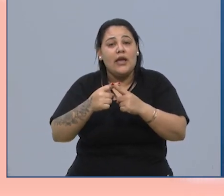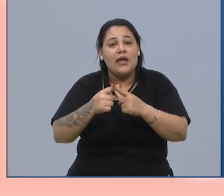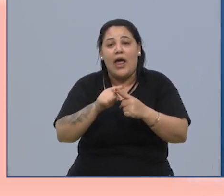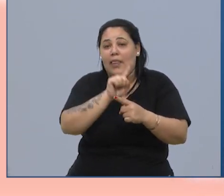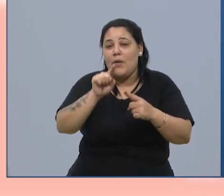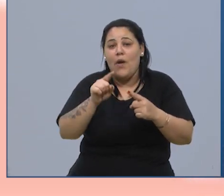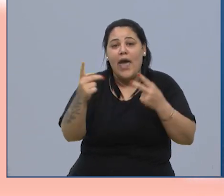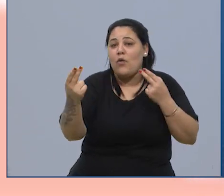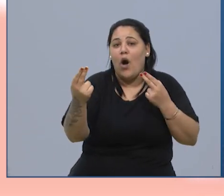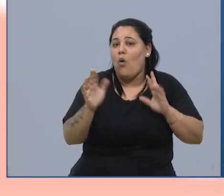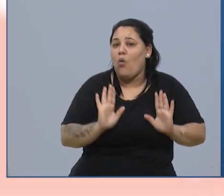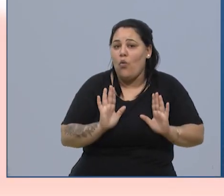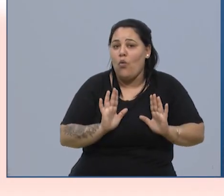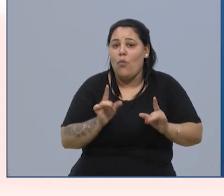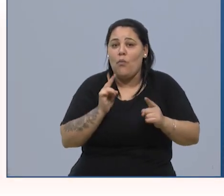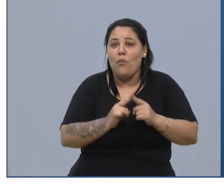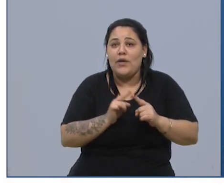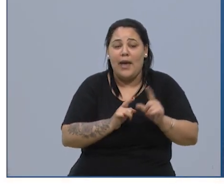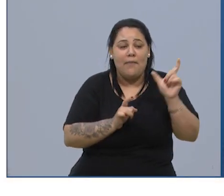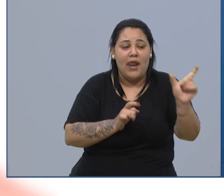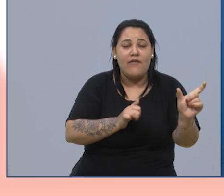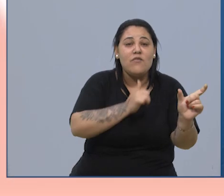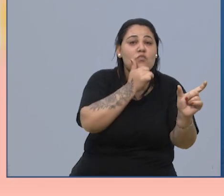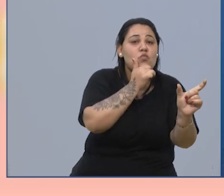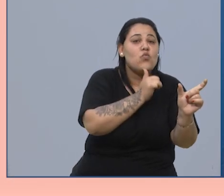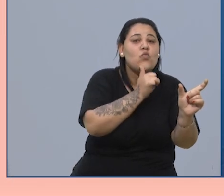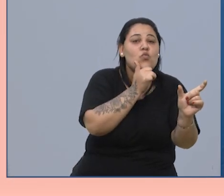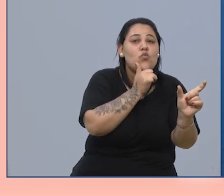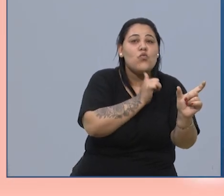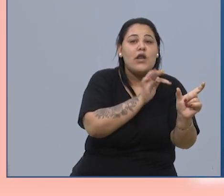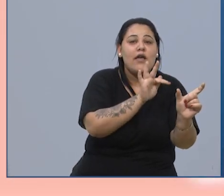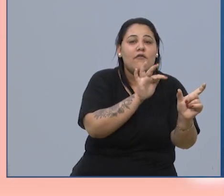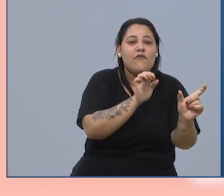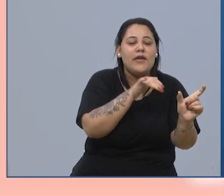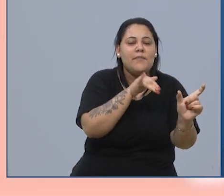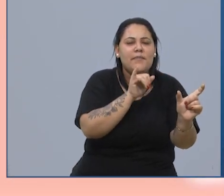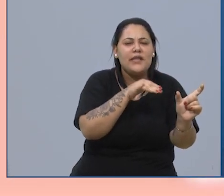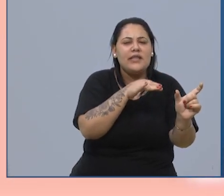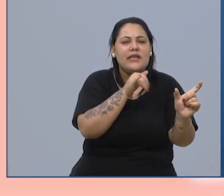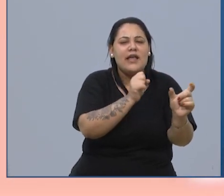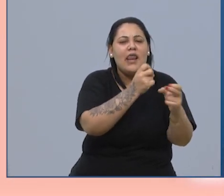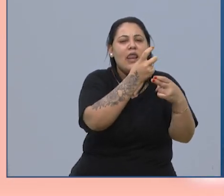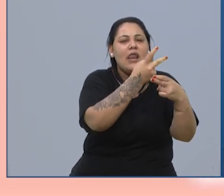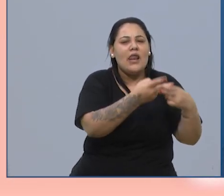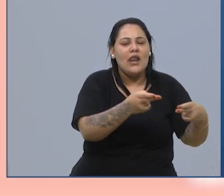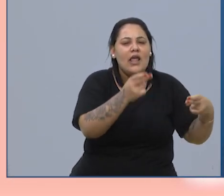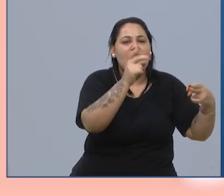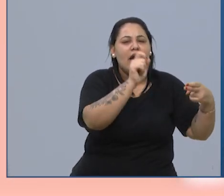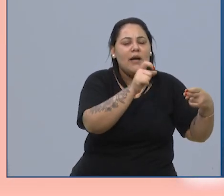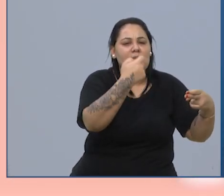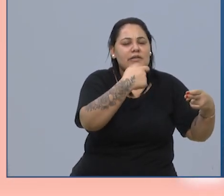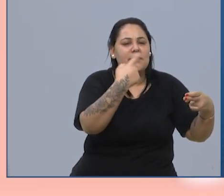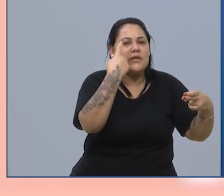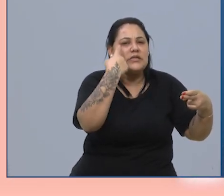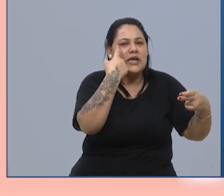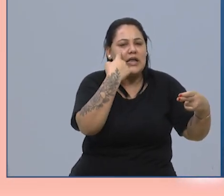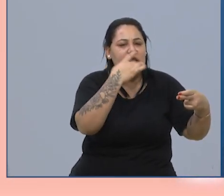né? A gente mostrou da Genevieve no primeiro bloco. A indústria calçadista de Farroupilha, o pioneirismo de Paulo